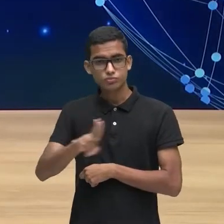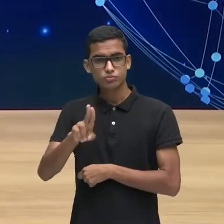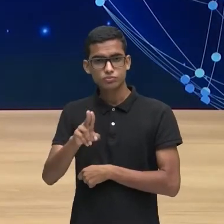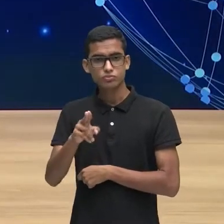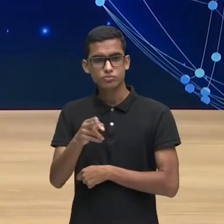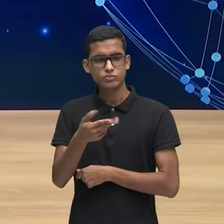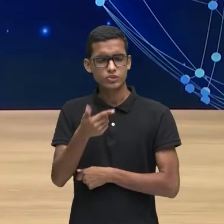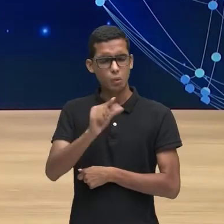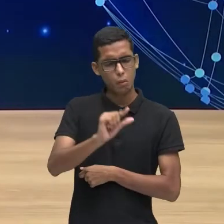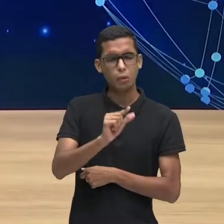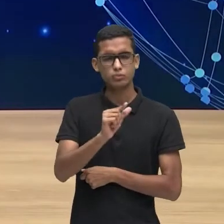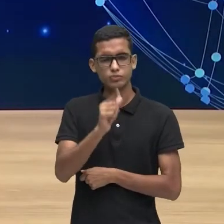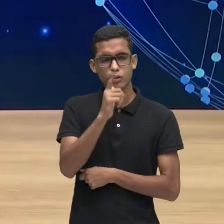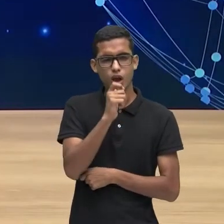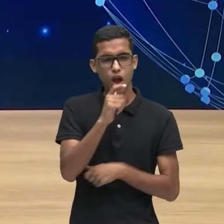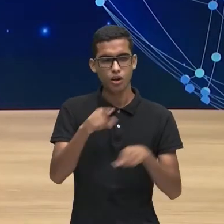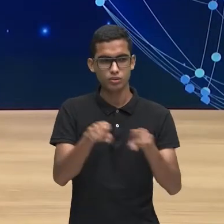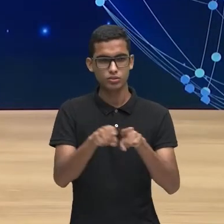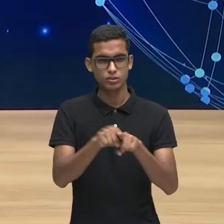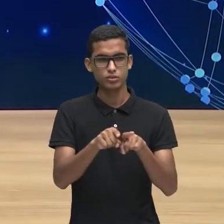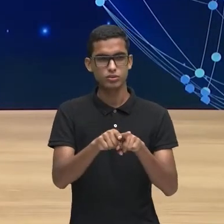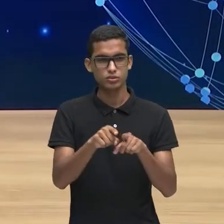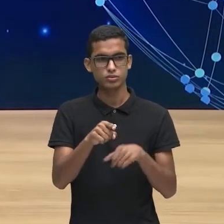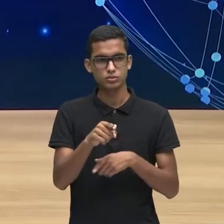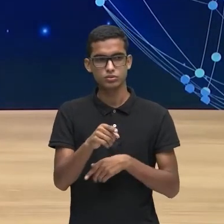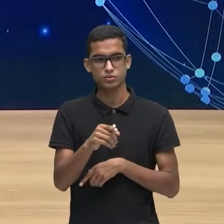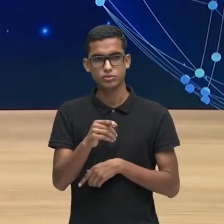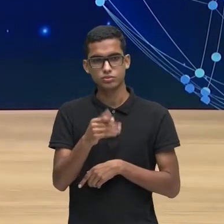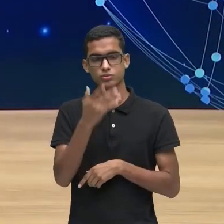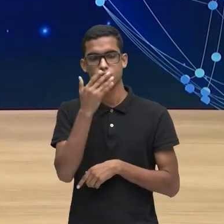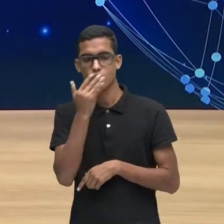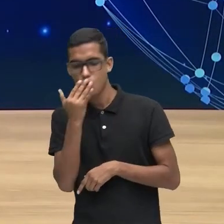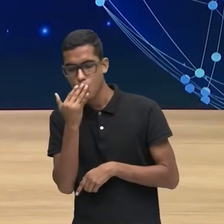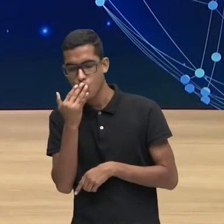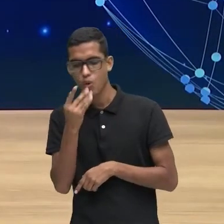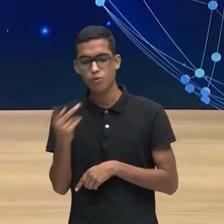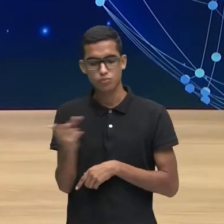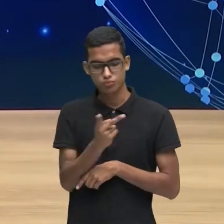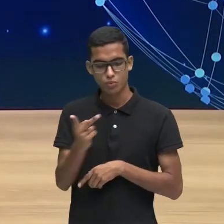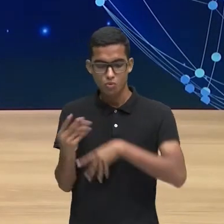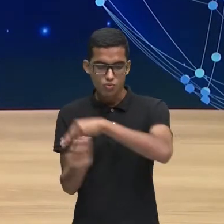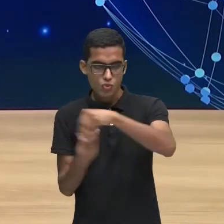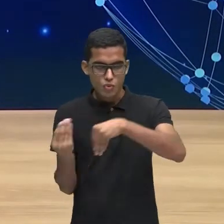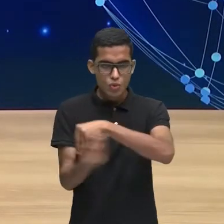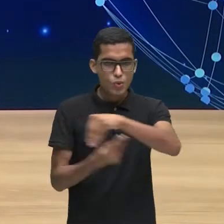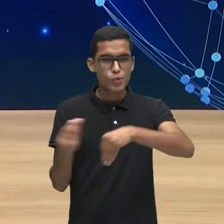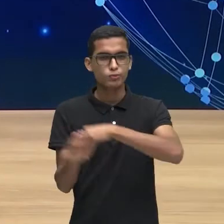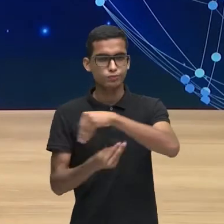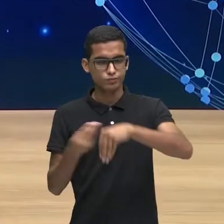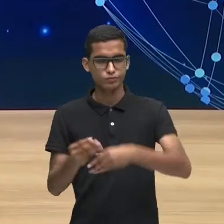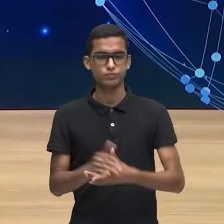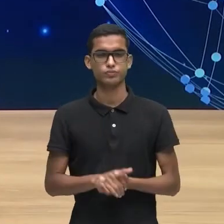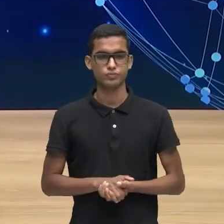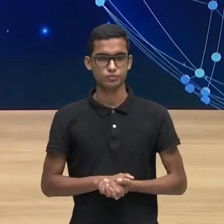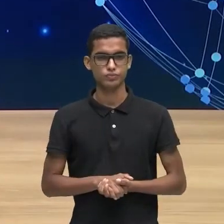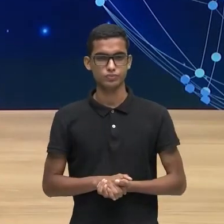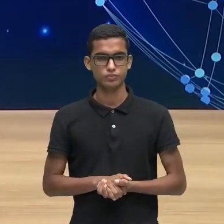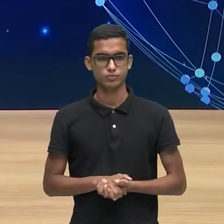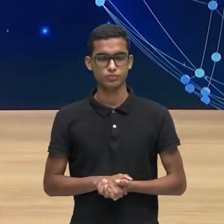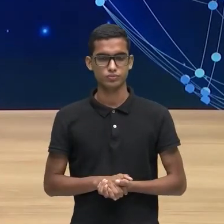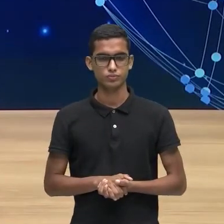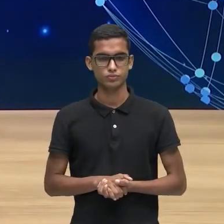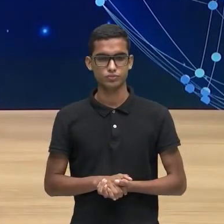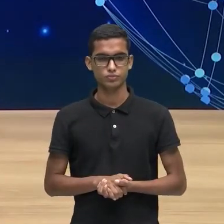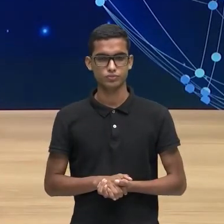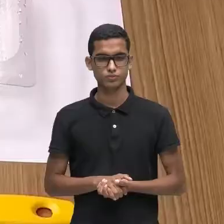água. Nós vamos fazer uma mistura com um desses elementos que você pode encontrar na sua casa. Vocês podem